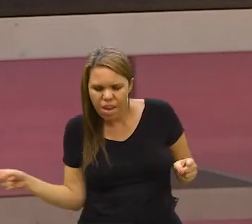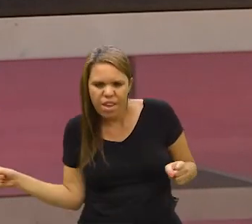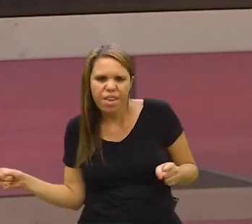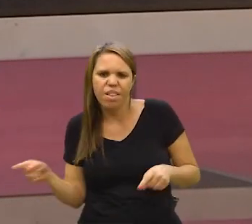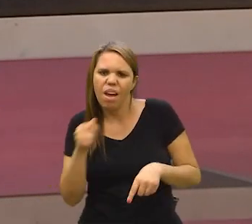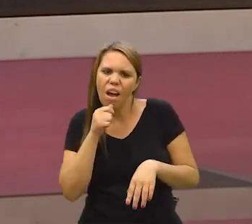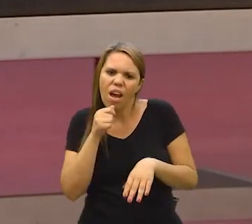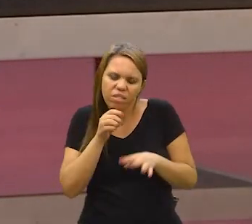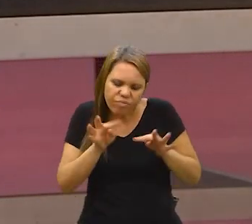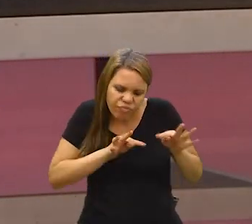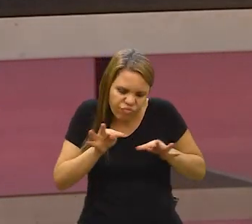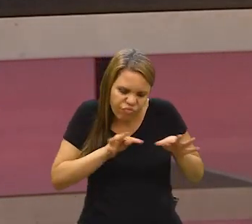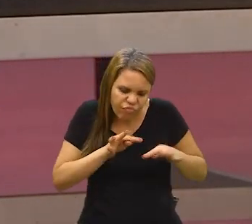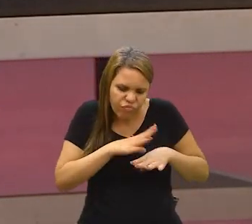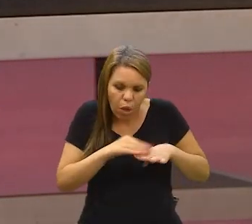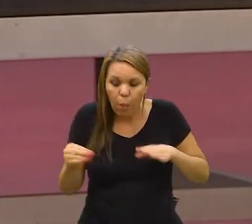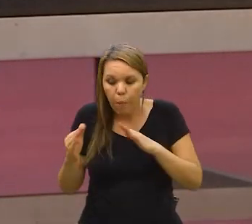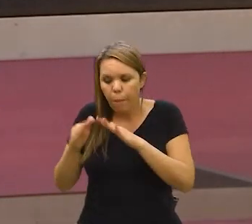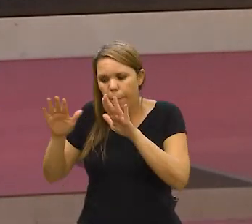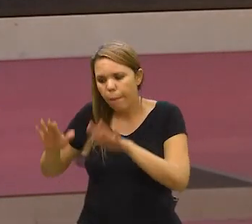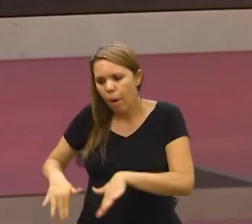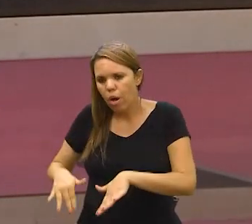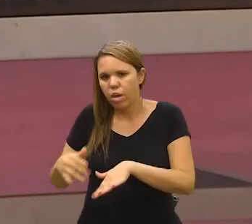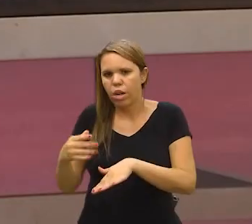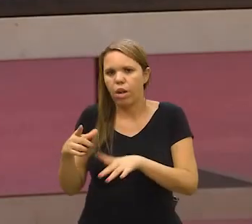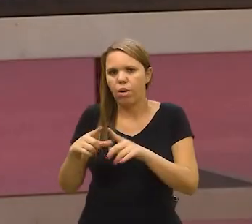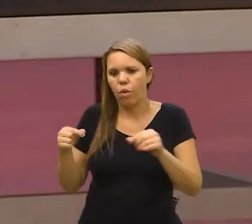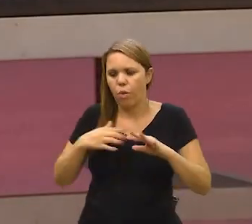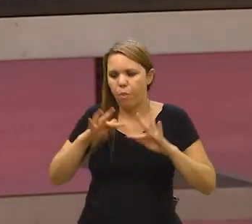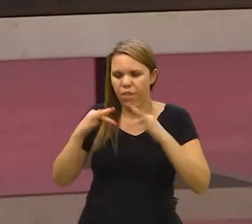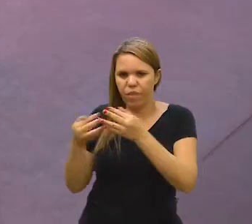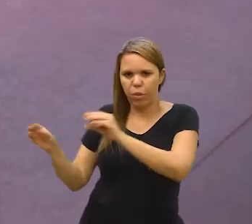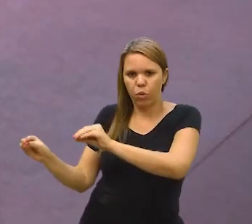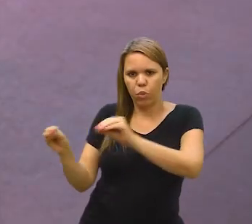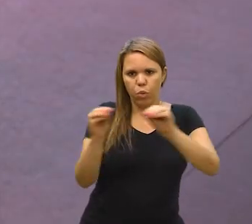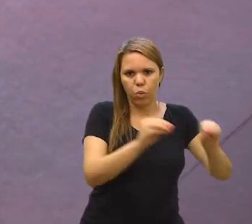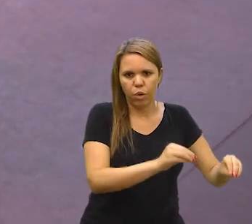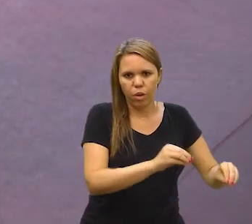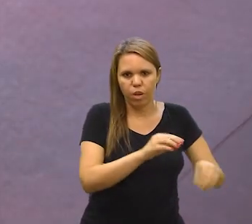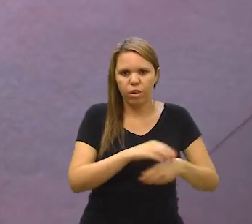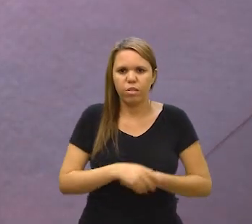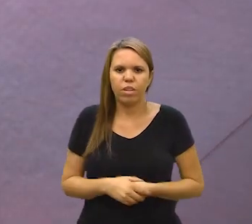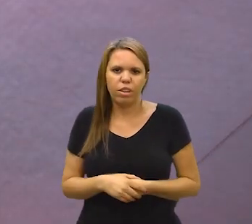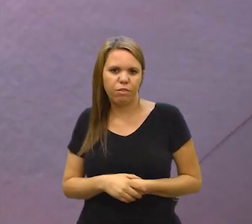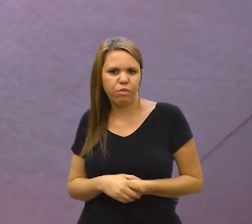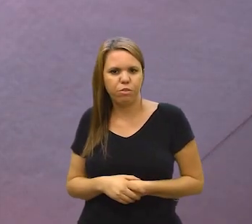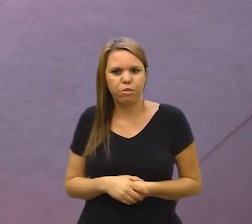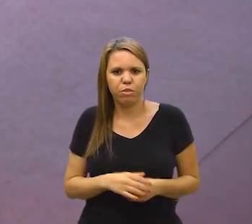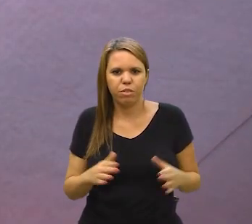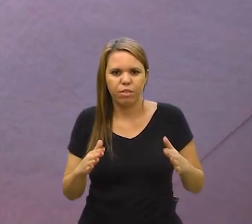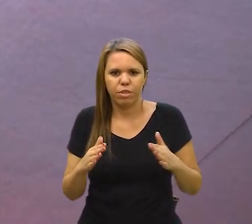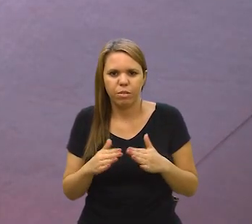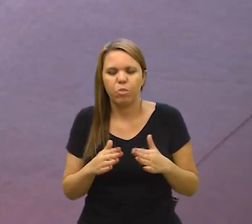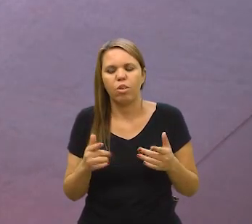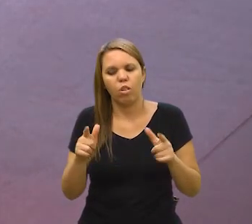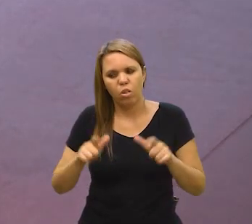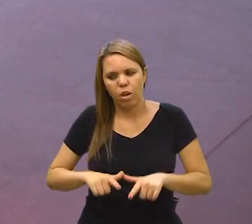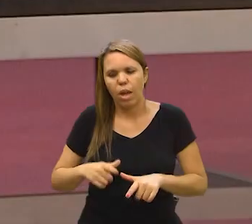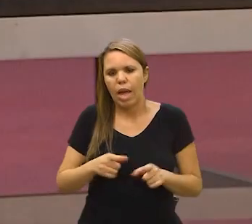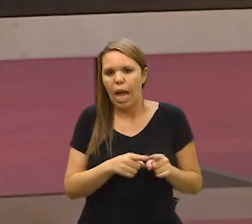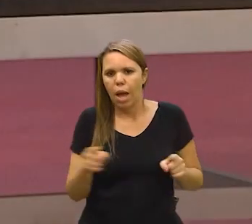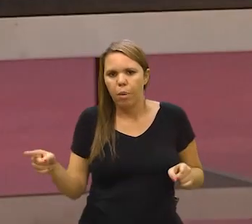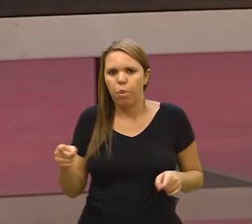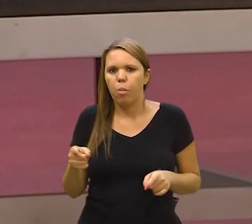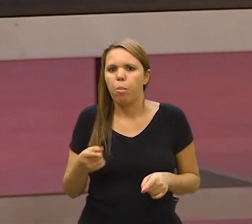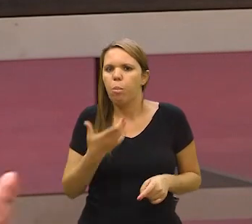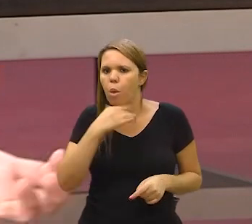lá e a gente acha melhor você morar lá. Então foi eu e minha família, em minha função, foi morar em Brasília, né? Foi uma época que meu pai